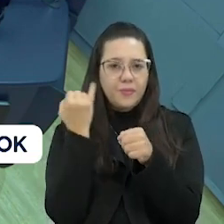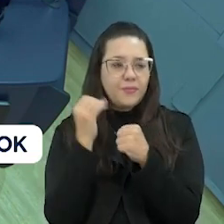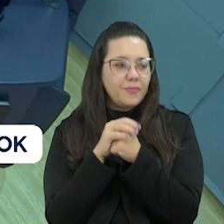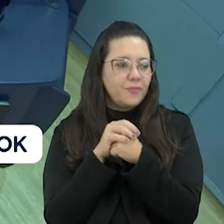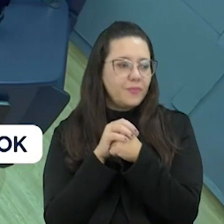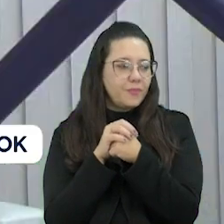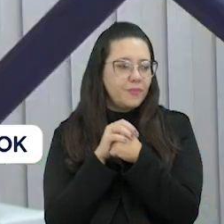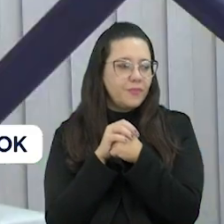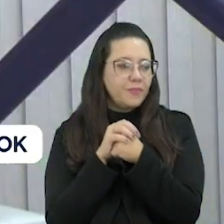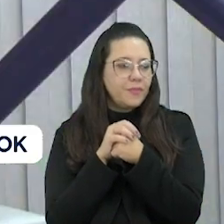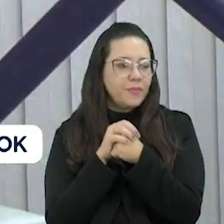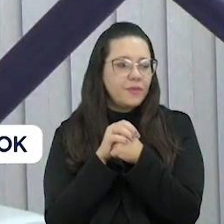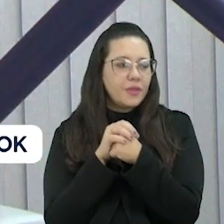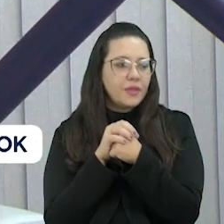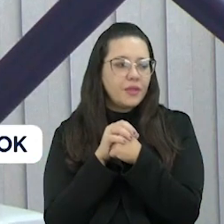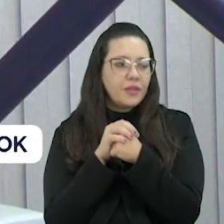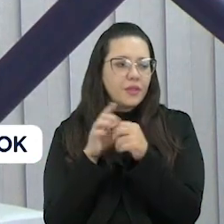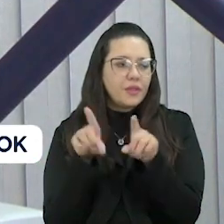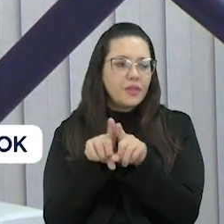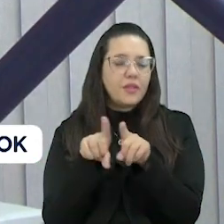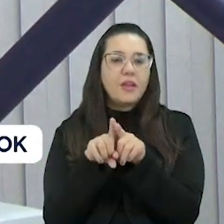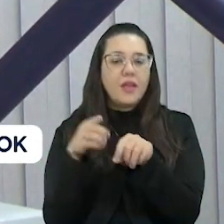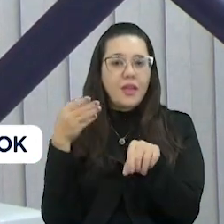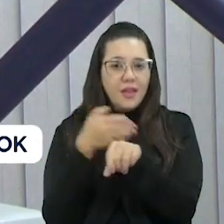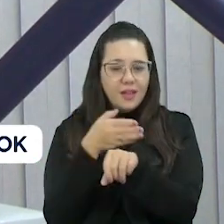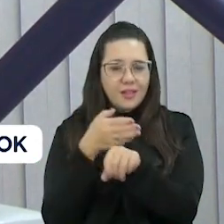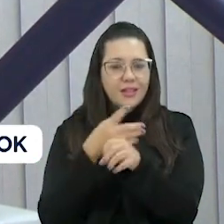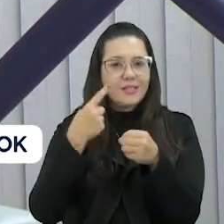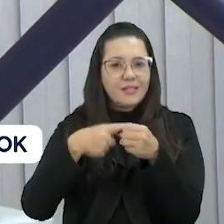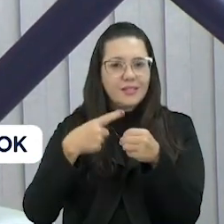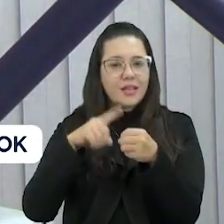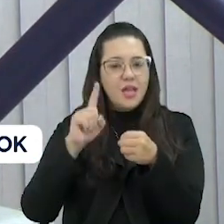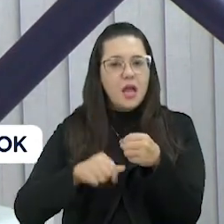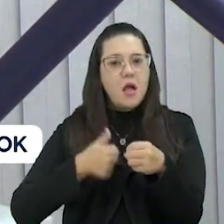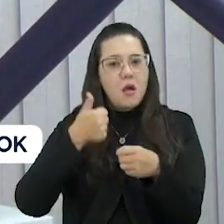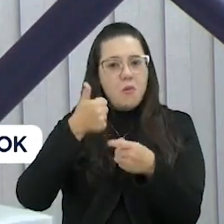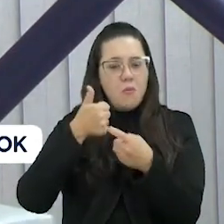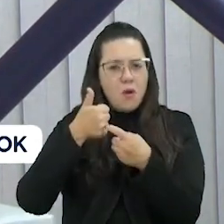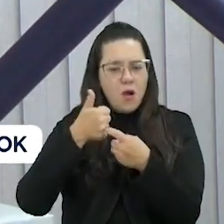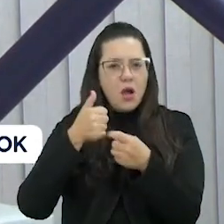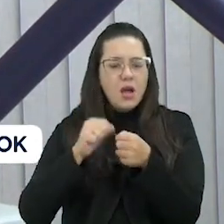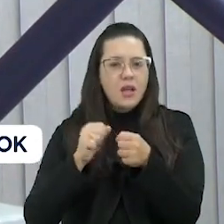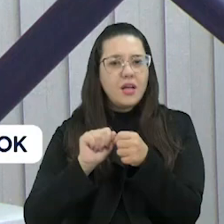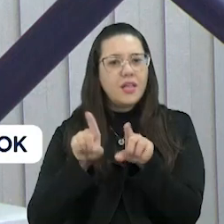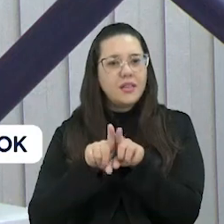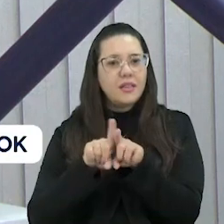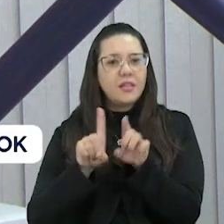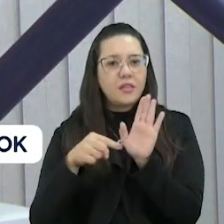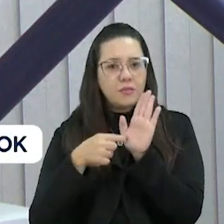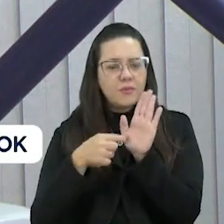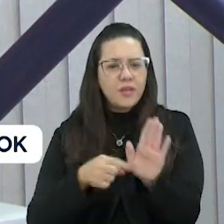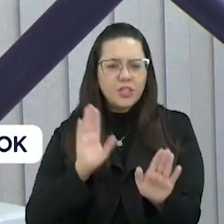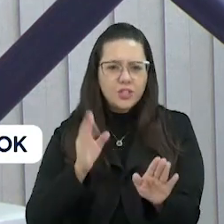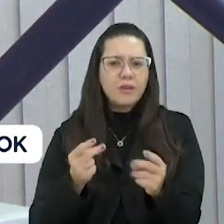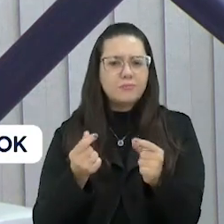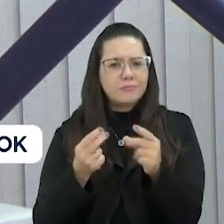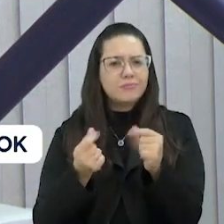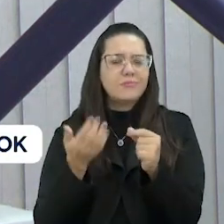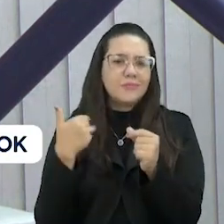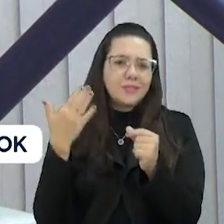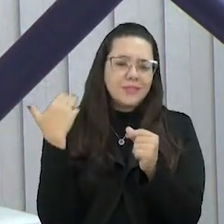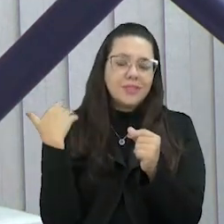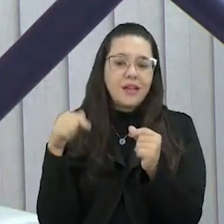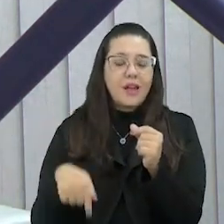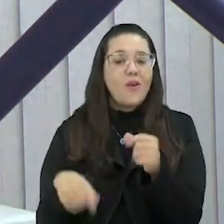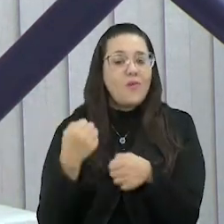verificados com câmeras, né, nas entradas e saídas da cidade. Então isso é muito positivo, é algo que a gente gostaria de ter colocado há muito tempo atrás, né, em